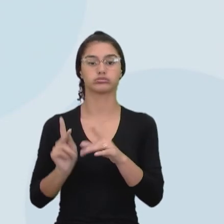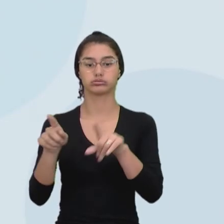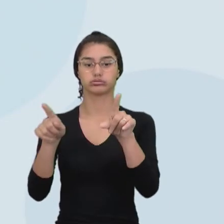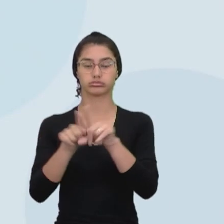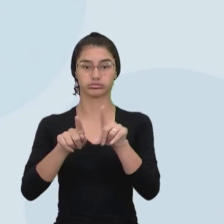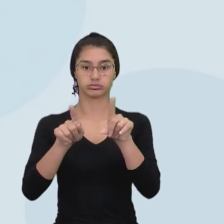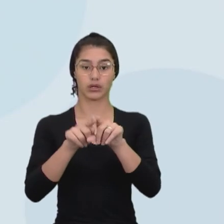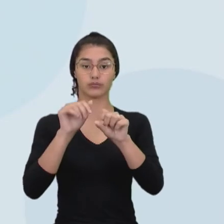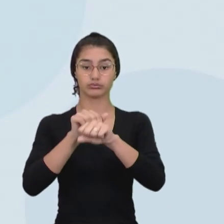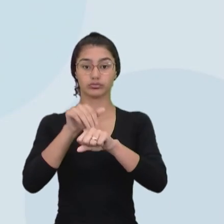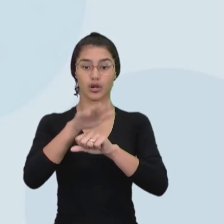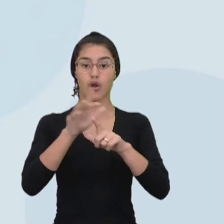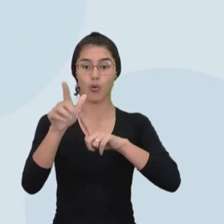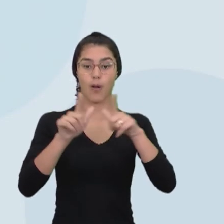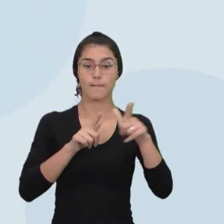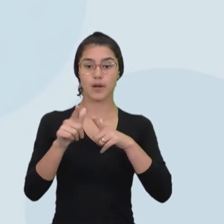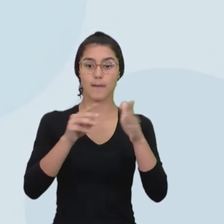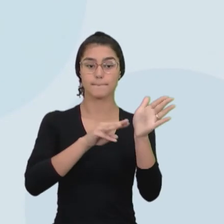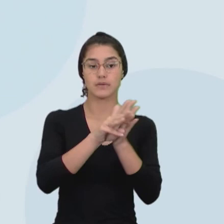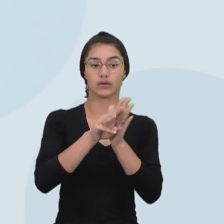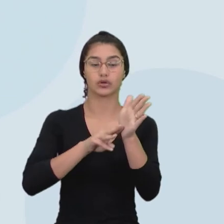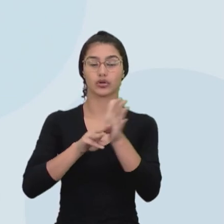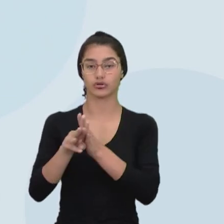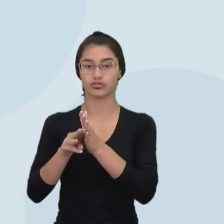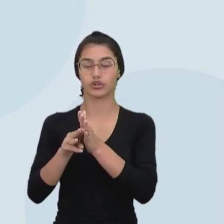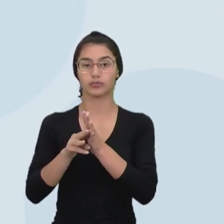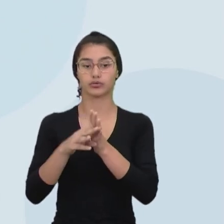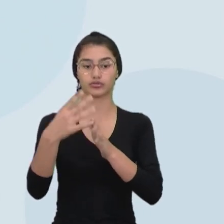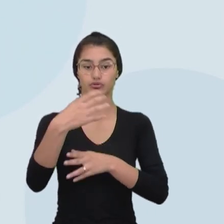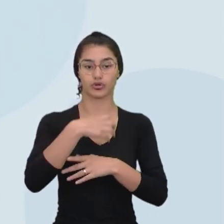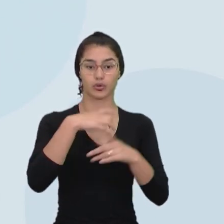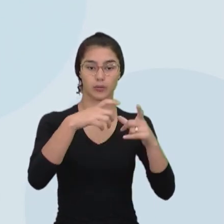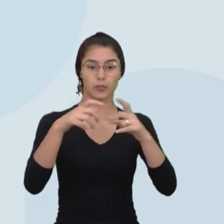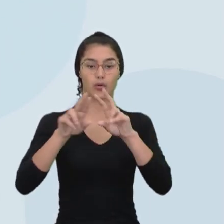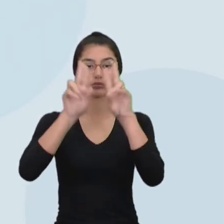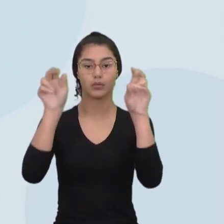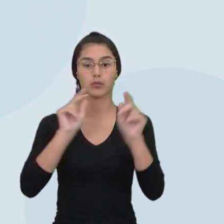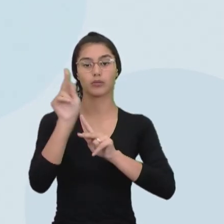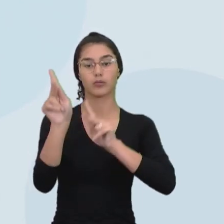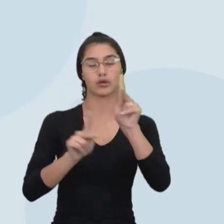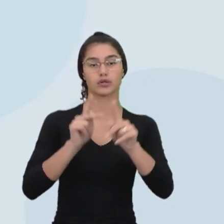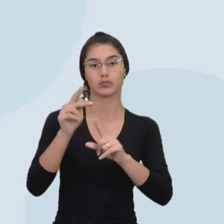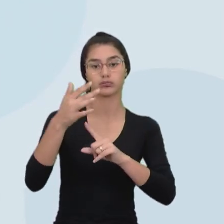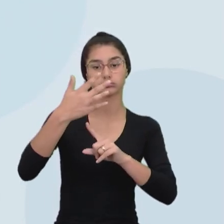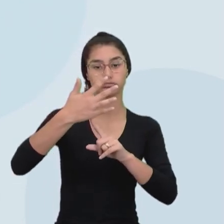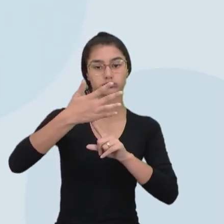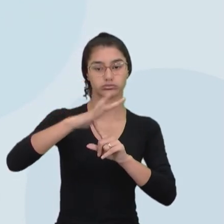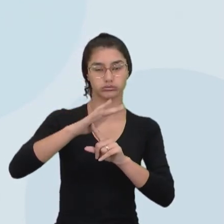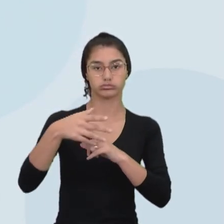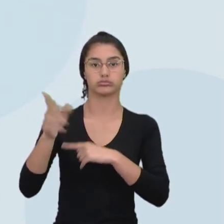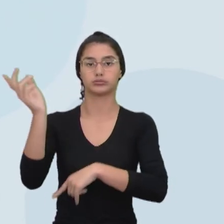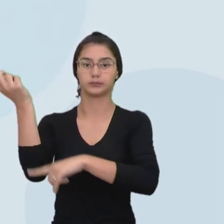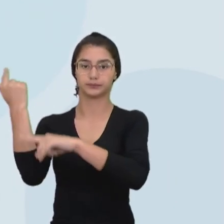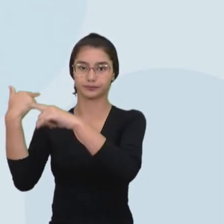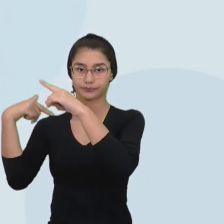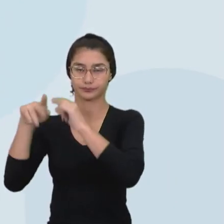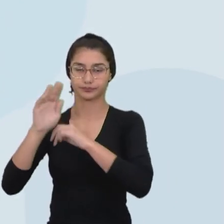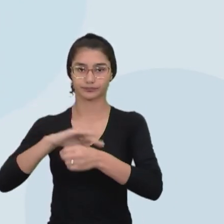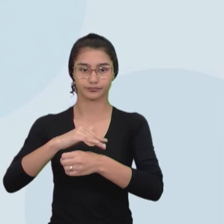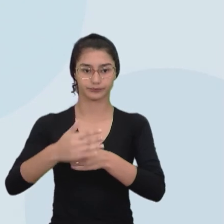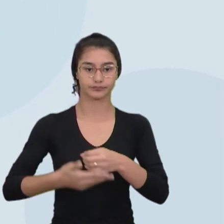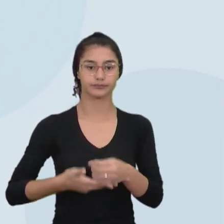aí, indicamos um trabalho com a metodologia rotação por estação com o tema População, Meio Ambiente e Desenvolvimento